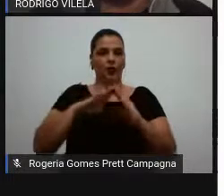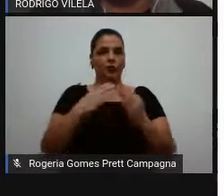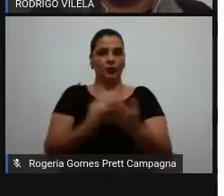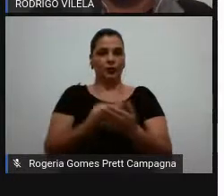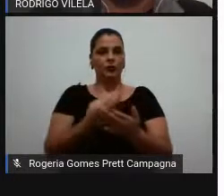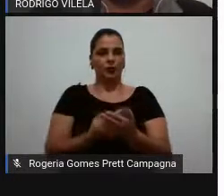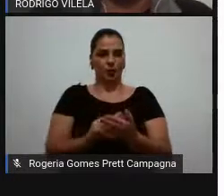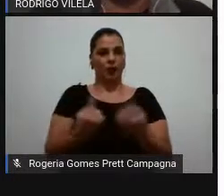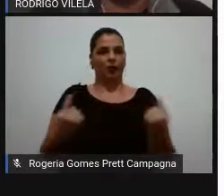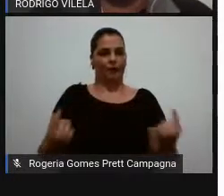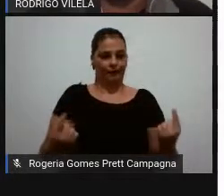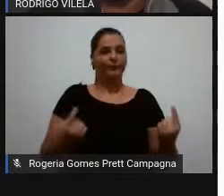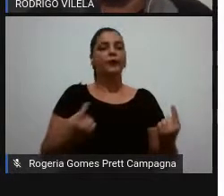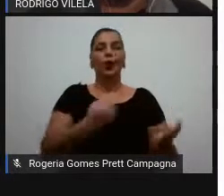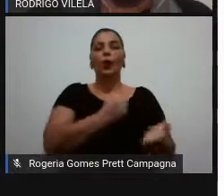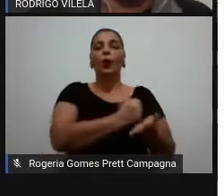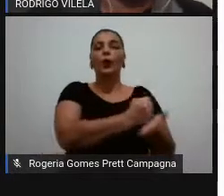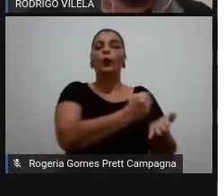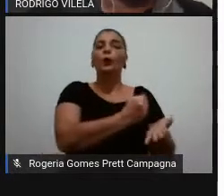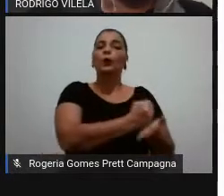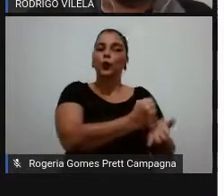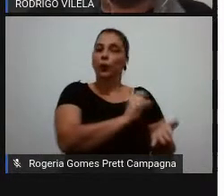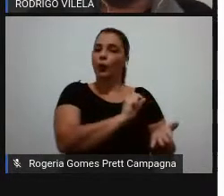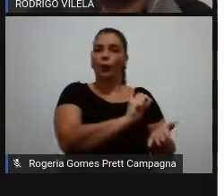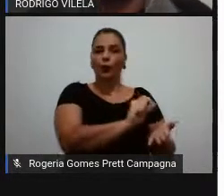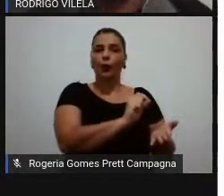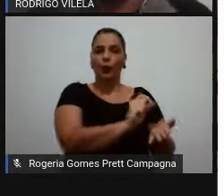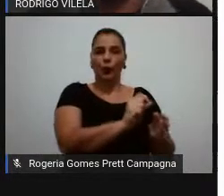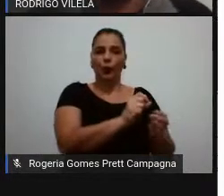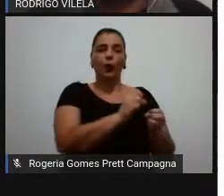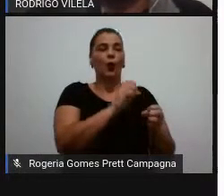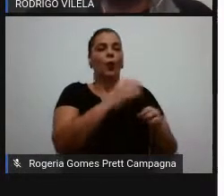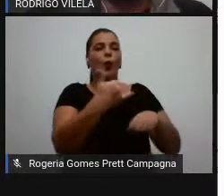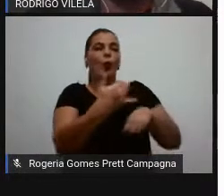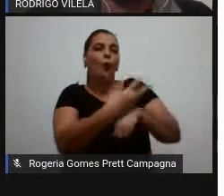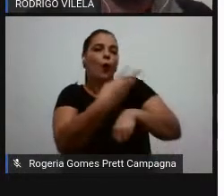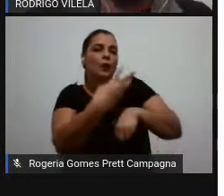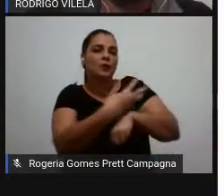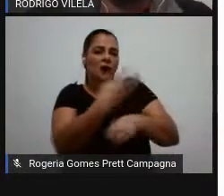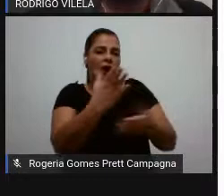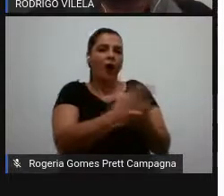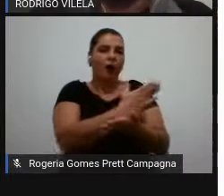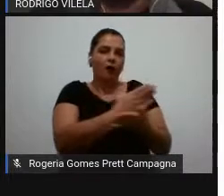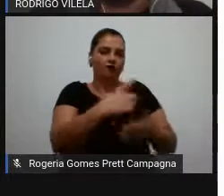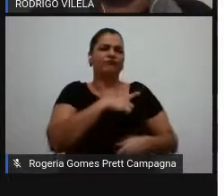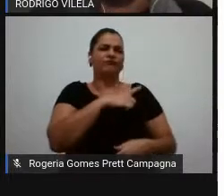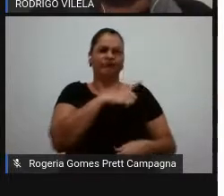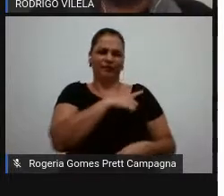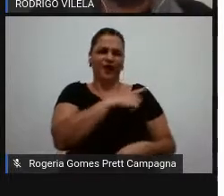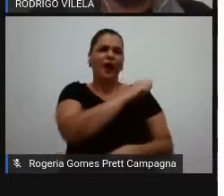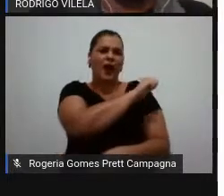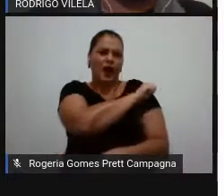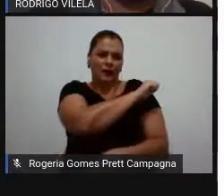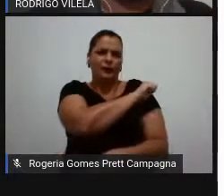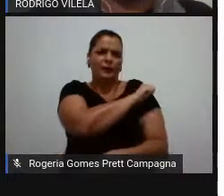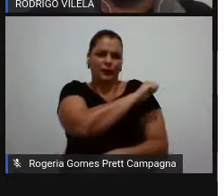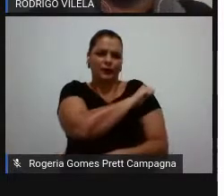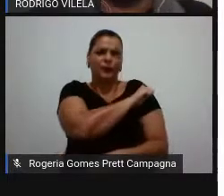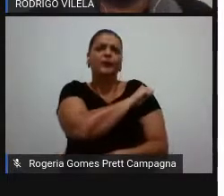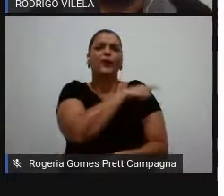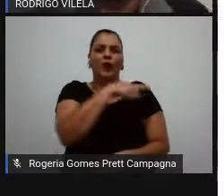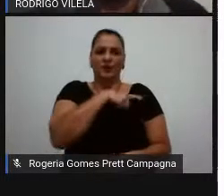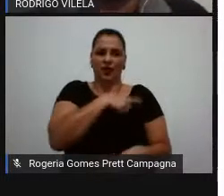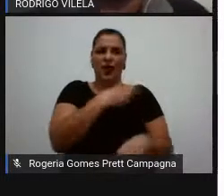que foi a tutoria remota. Nós utilizamos o WhatsApp, porque alguns estudantes do cenário zero